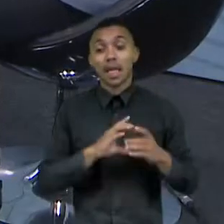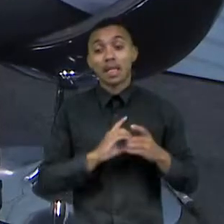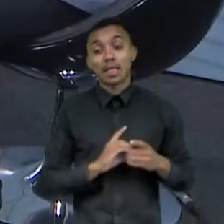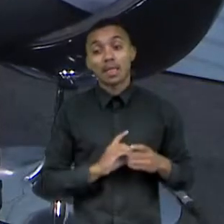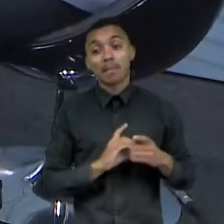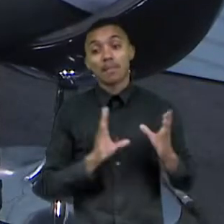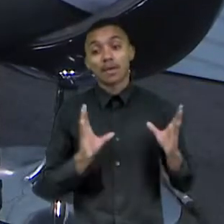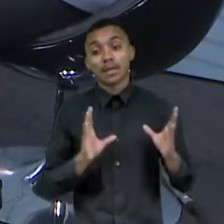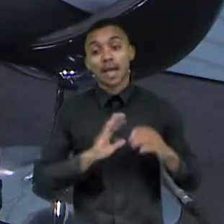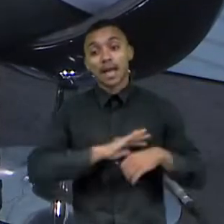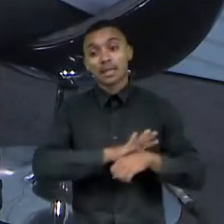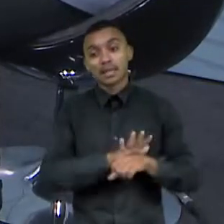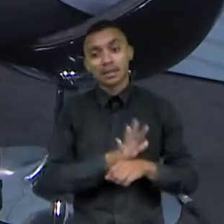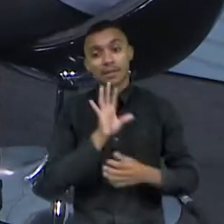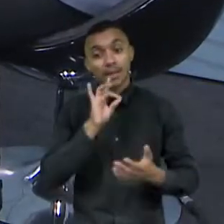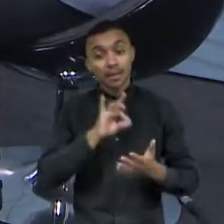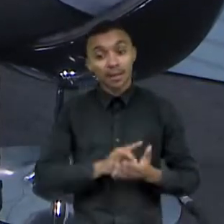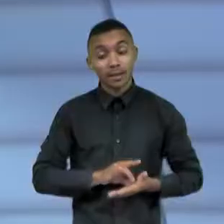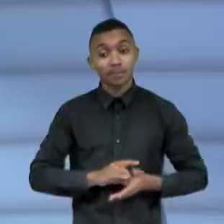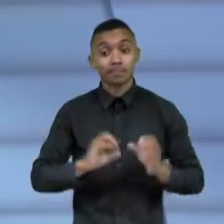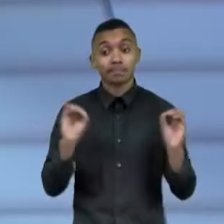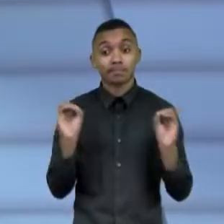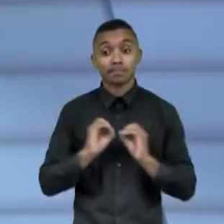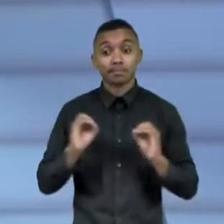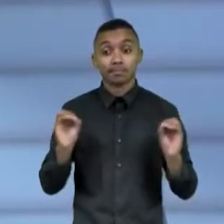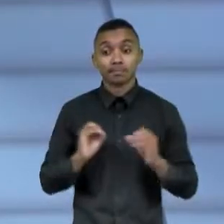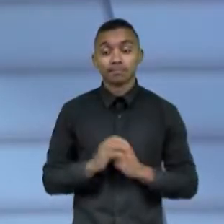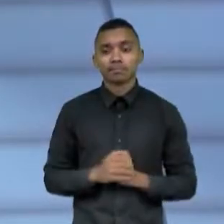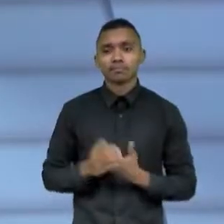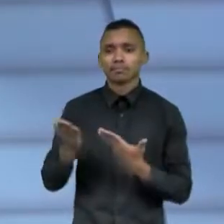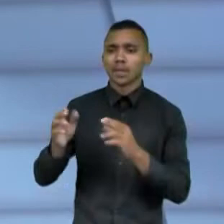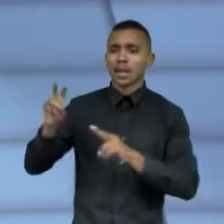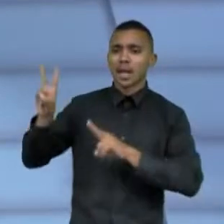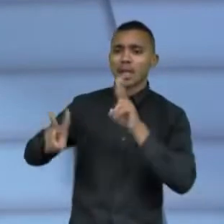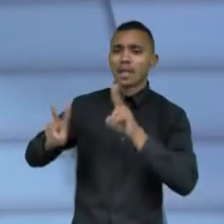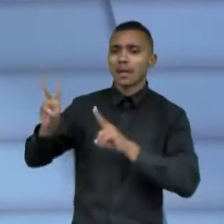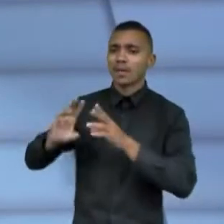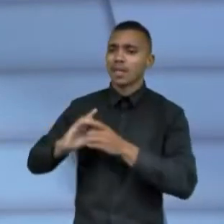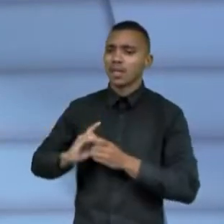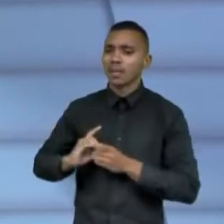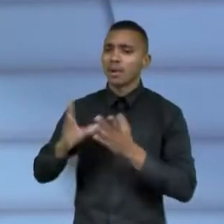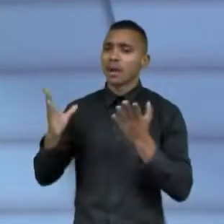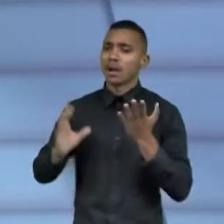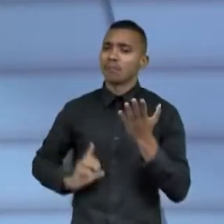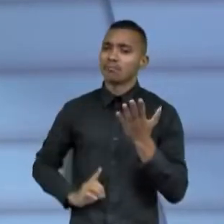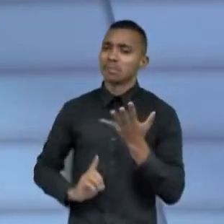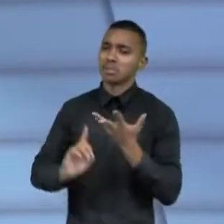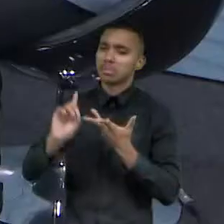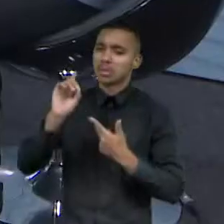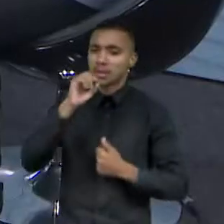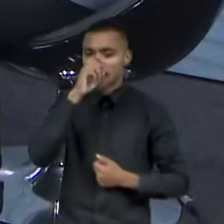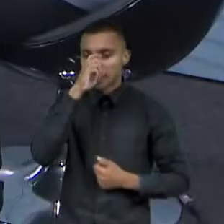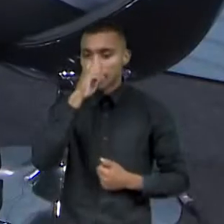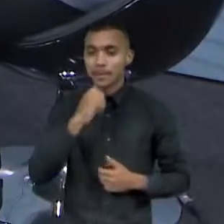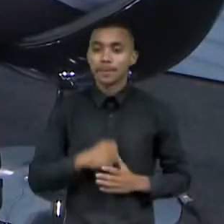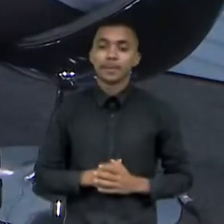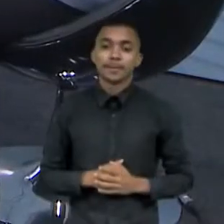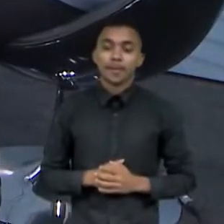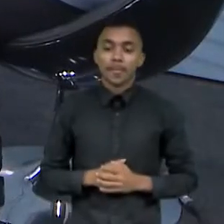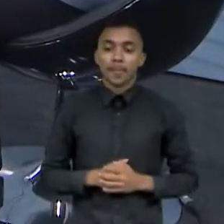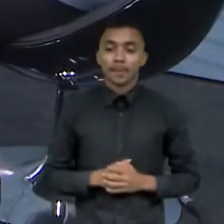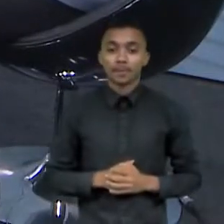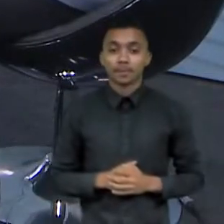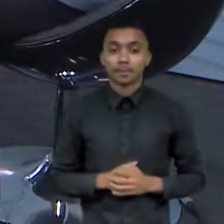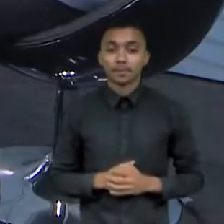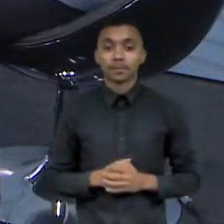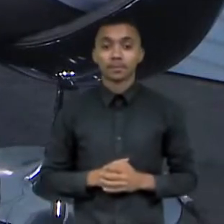racial, né, que a gente sabe que não existe. Porque diz, ah, o carnaval está aí, o carnaval democratiza. O essa rico, democracia branco, não existe. Né? As